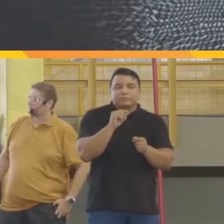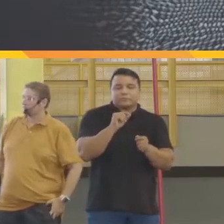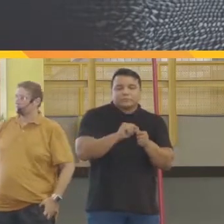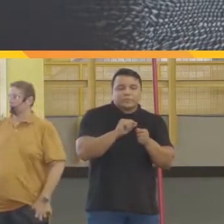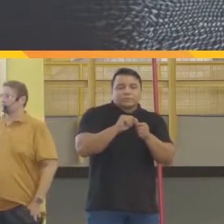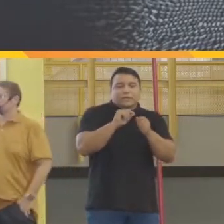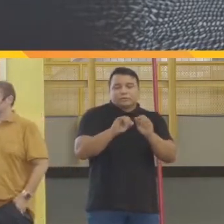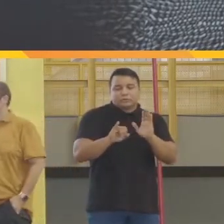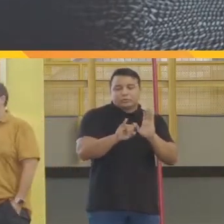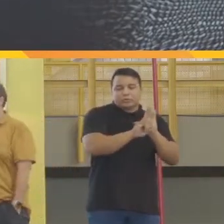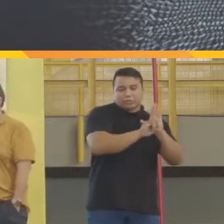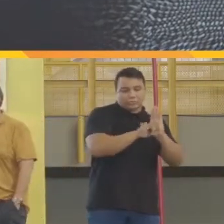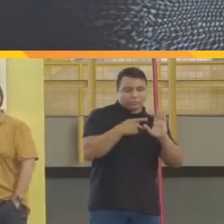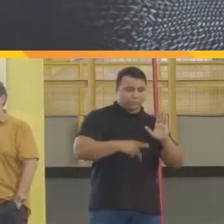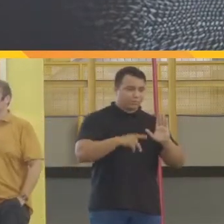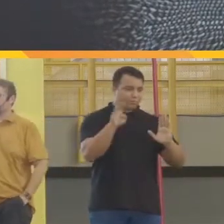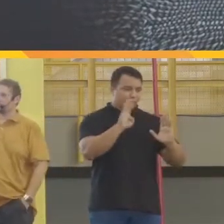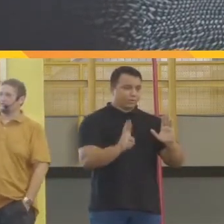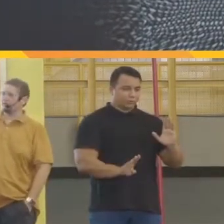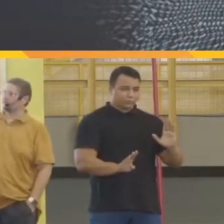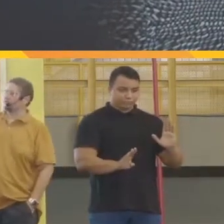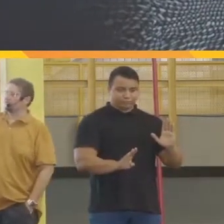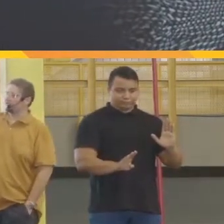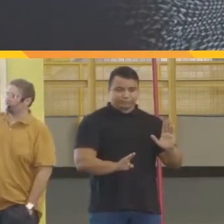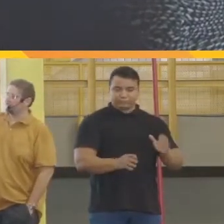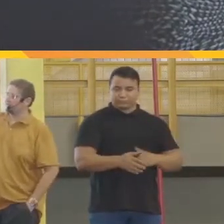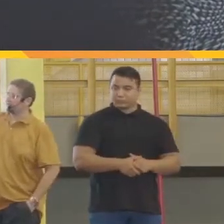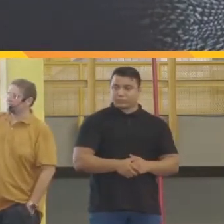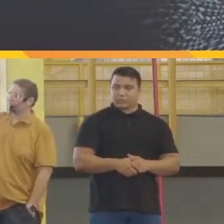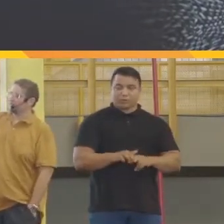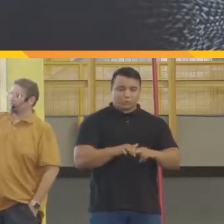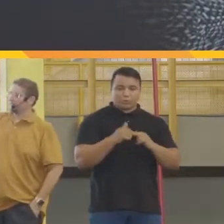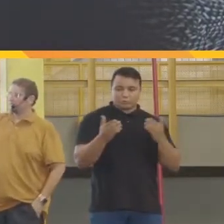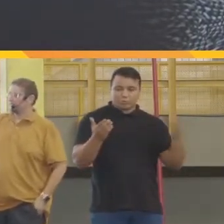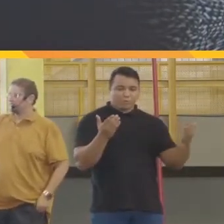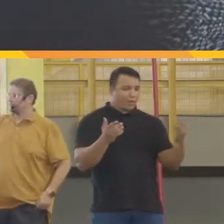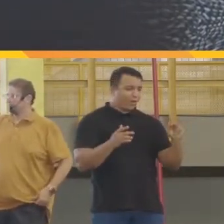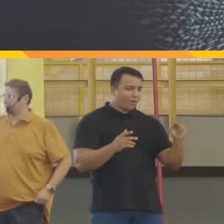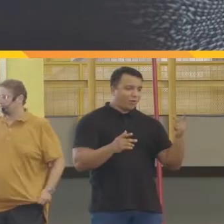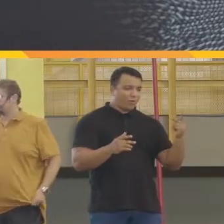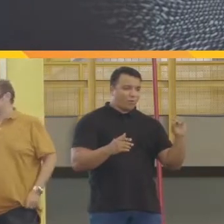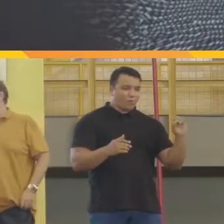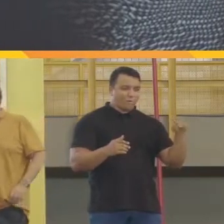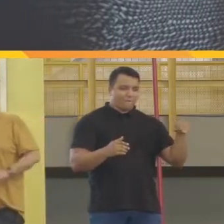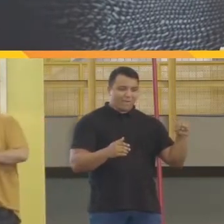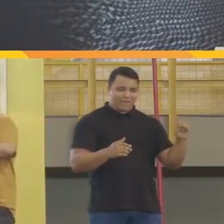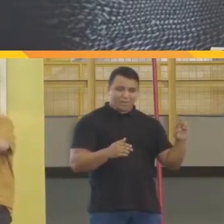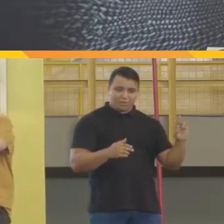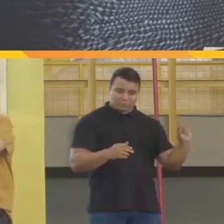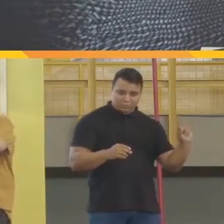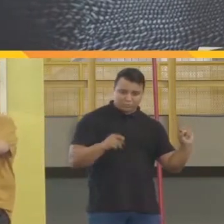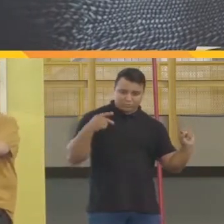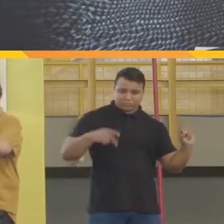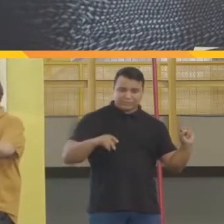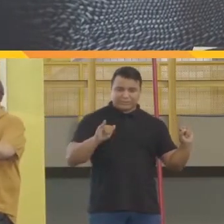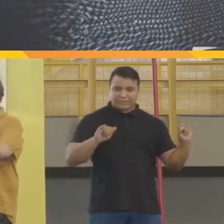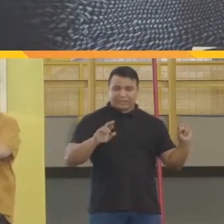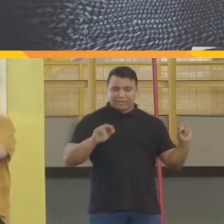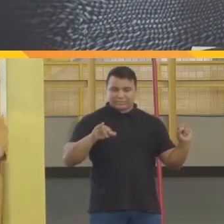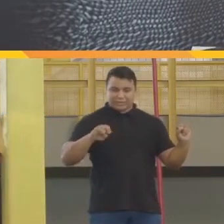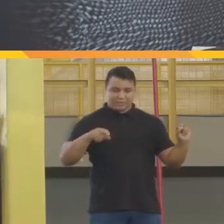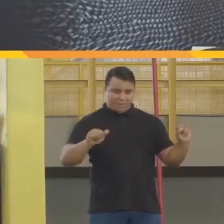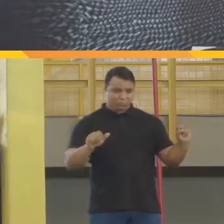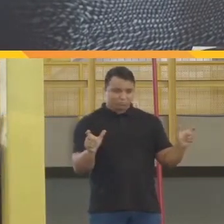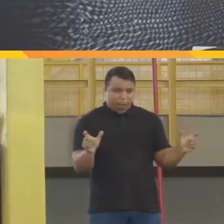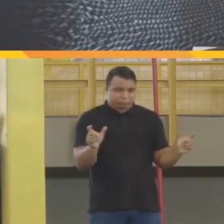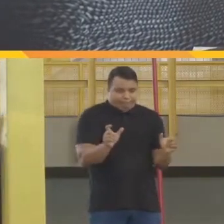no reconhecimento da nossa identidade. Show de bola. Observe que o movimento do romantismo, que vocês já